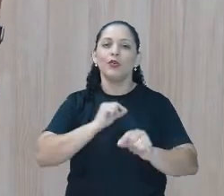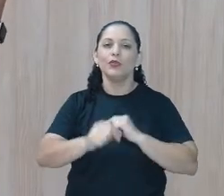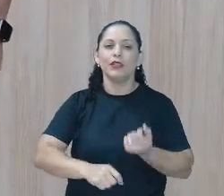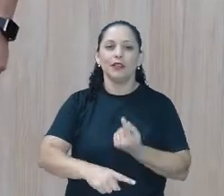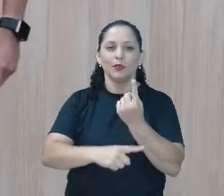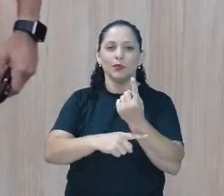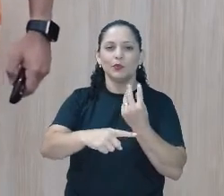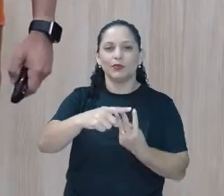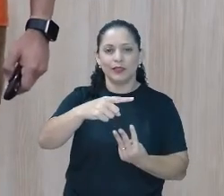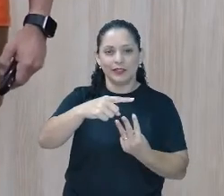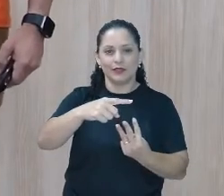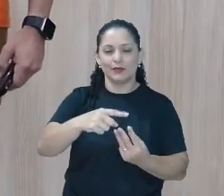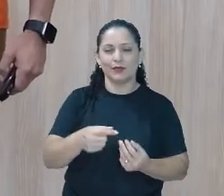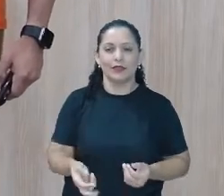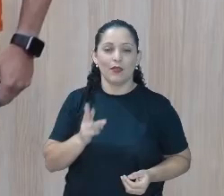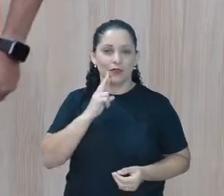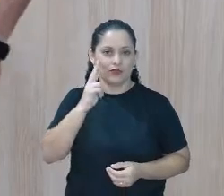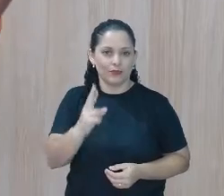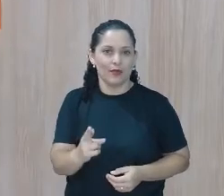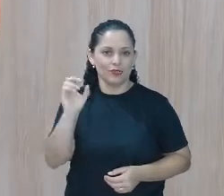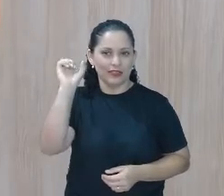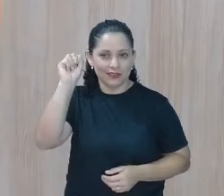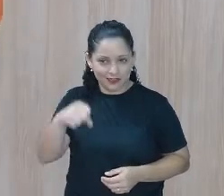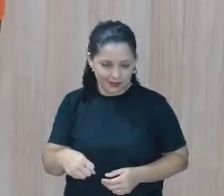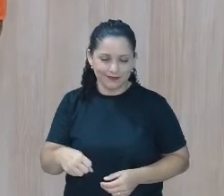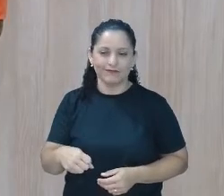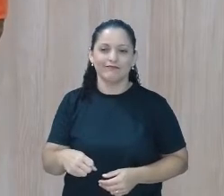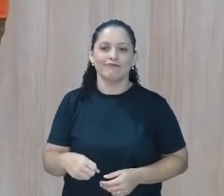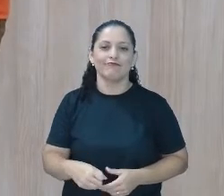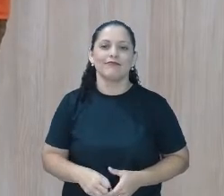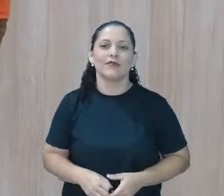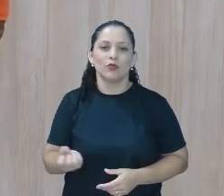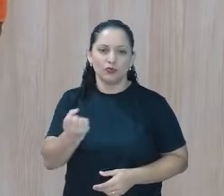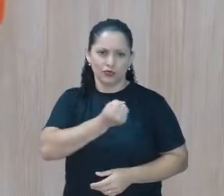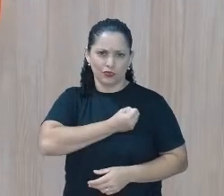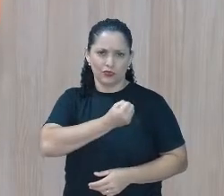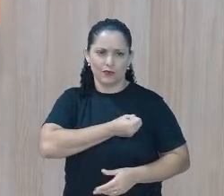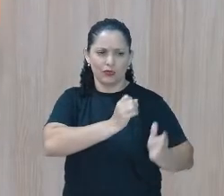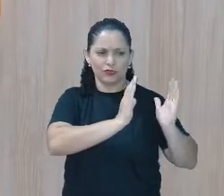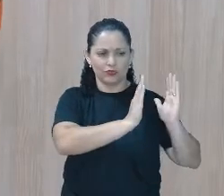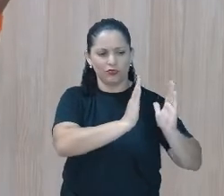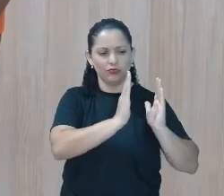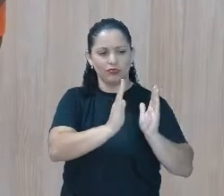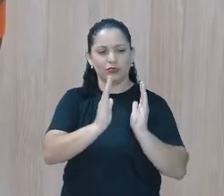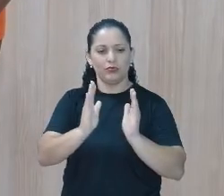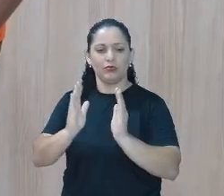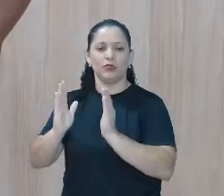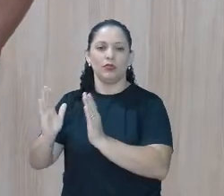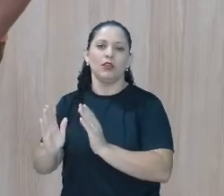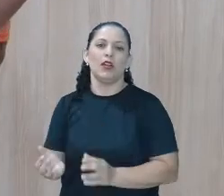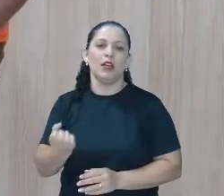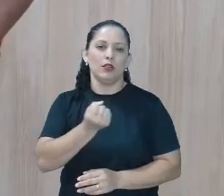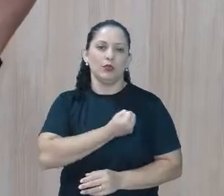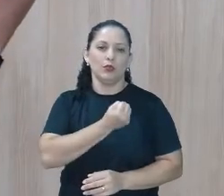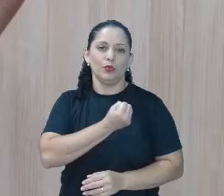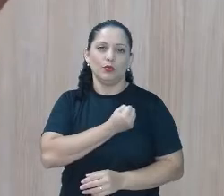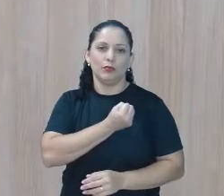1/3. Então, a resposta é sim, certo? Esses números aí, eles são